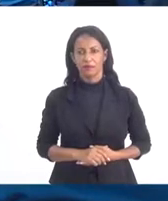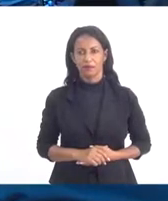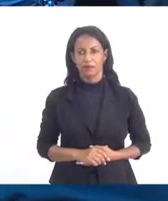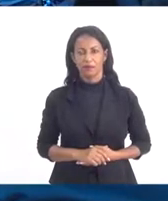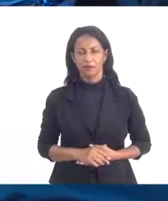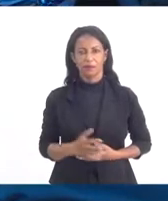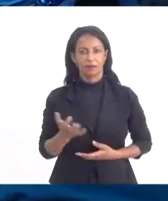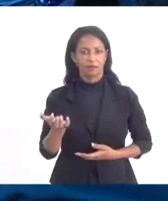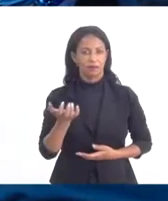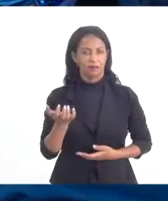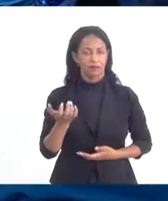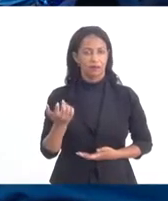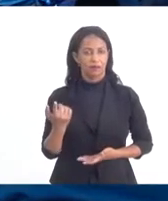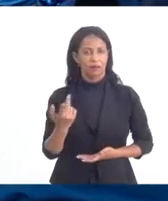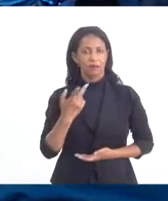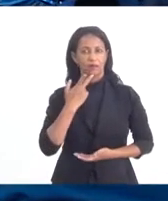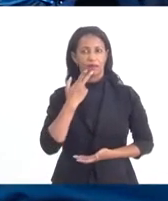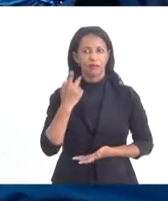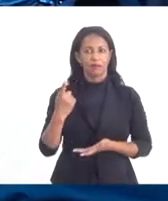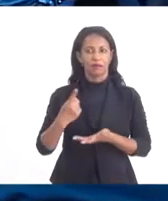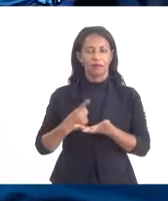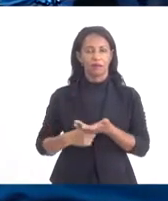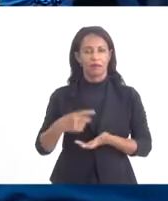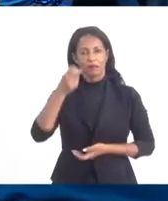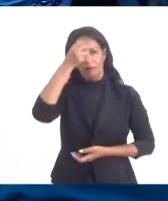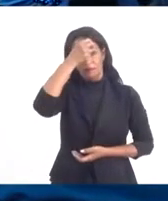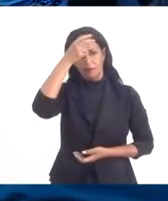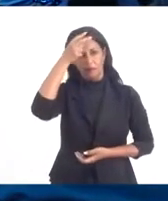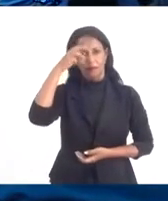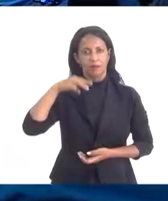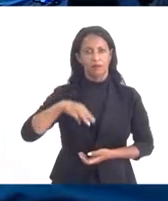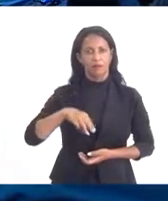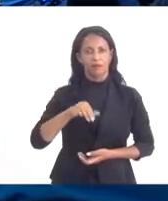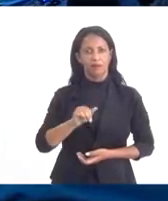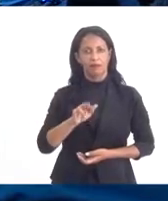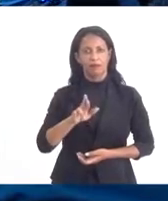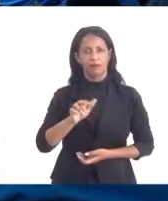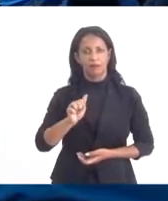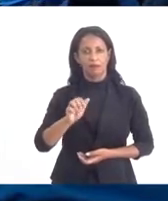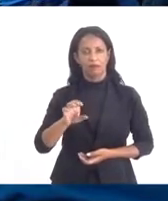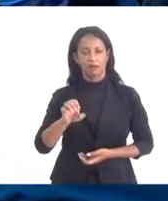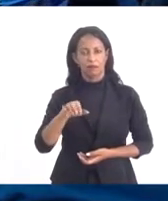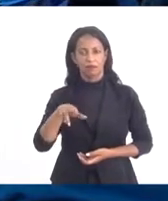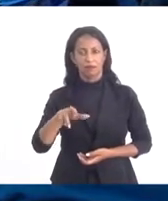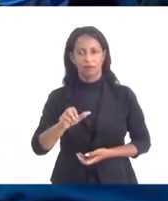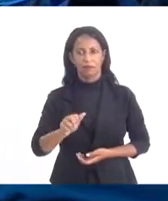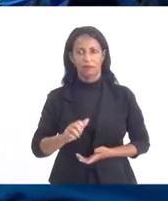Registrar aqui a presença do prefeito de Miracema, Clovinho Tostes.